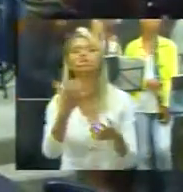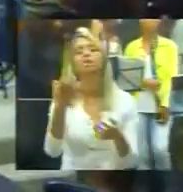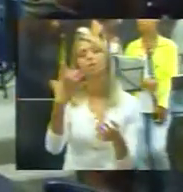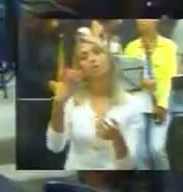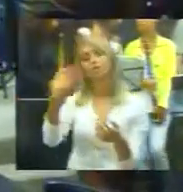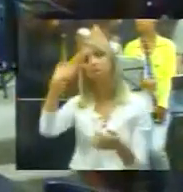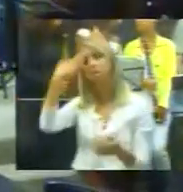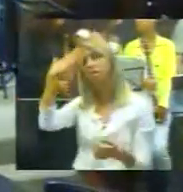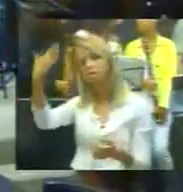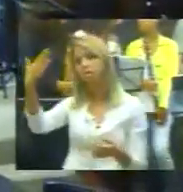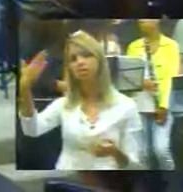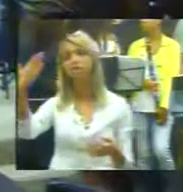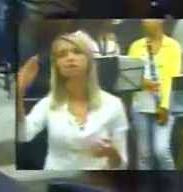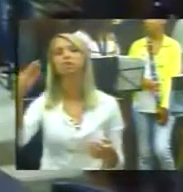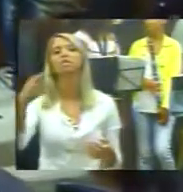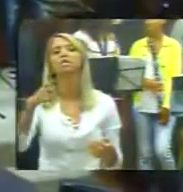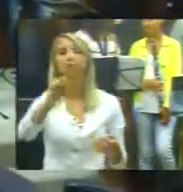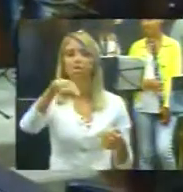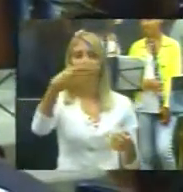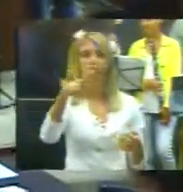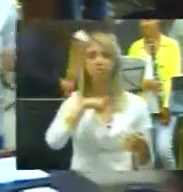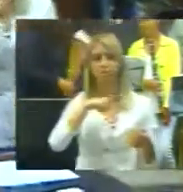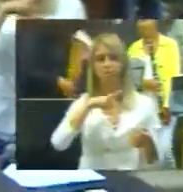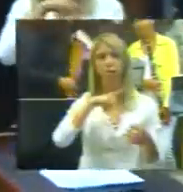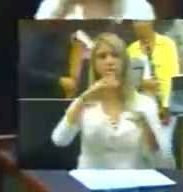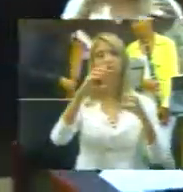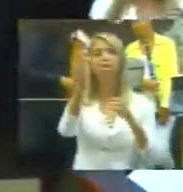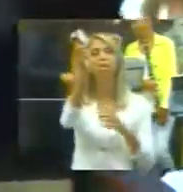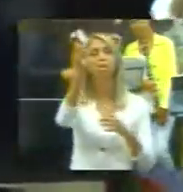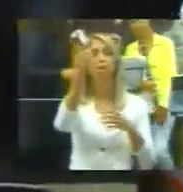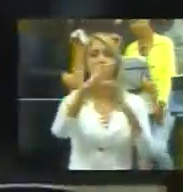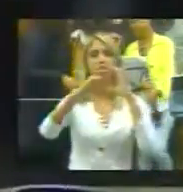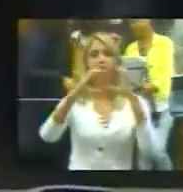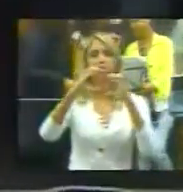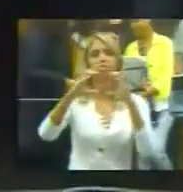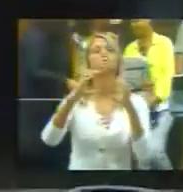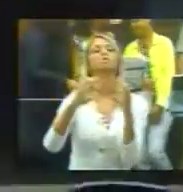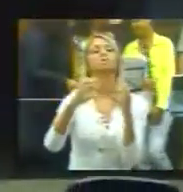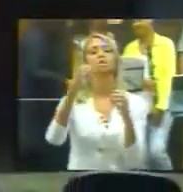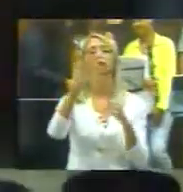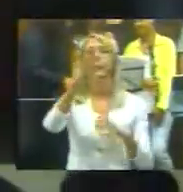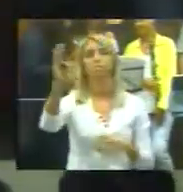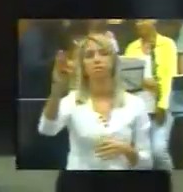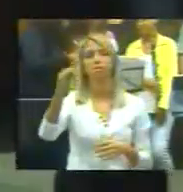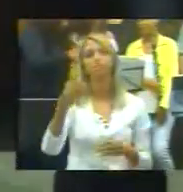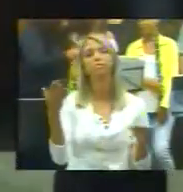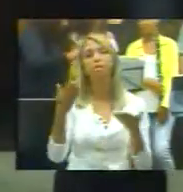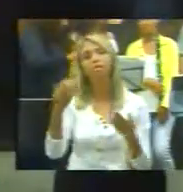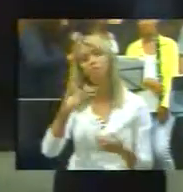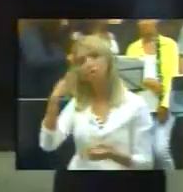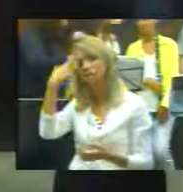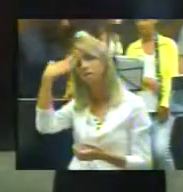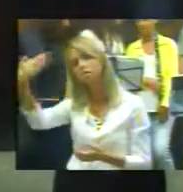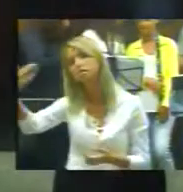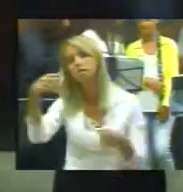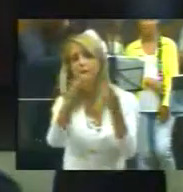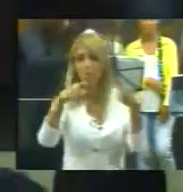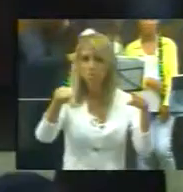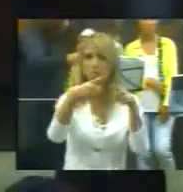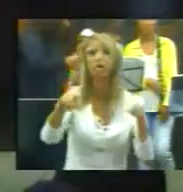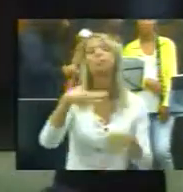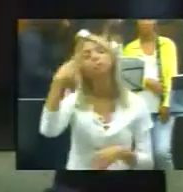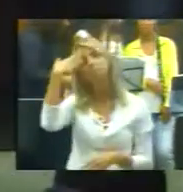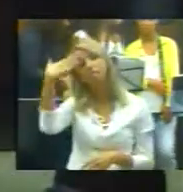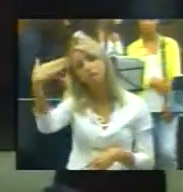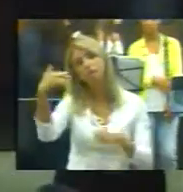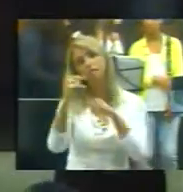e agradecer essa meninada sua pela brilhante exibição na noite de hoje. Muito obrigado pelo carinho. Ainda